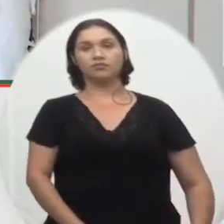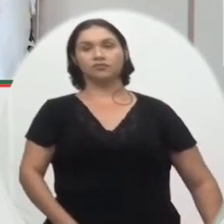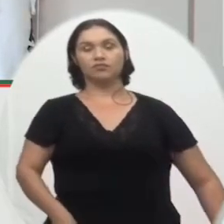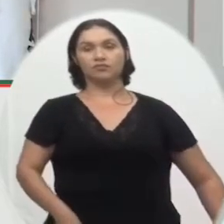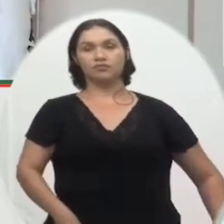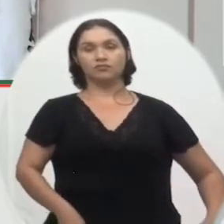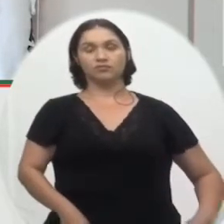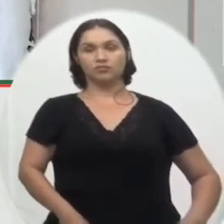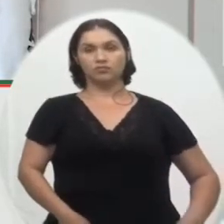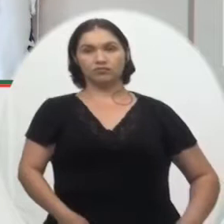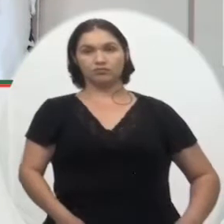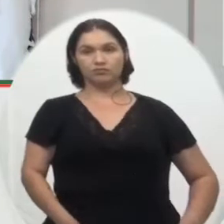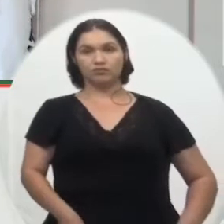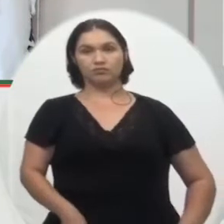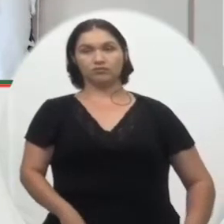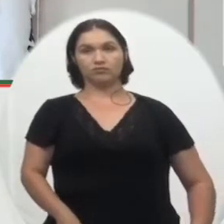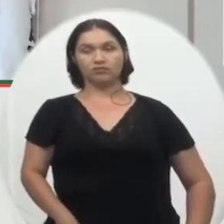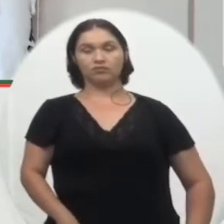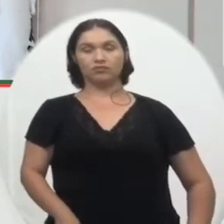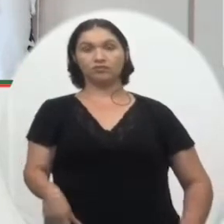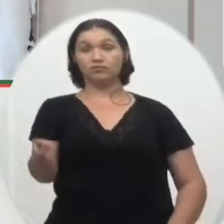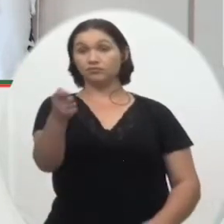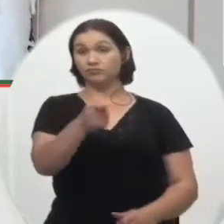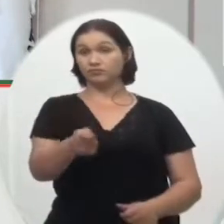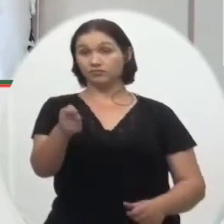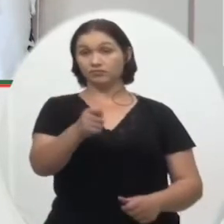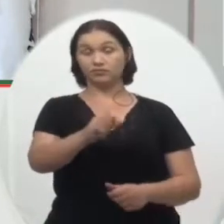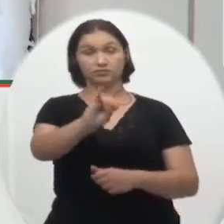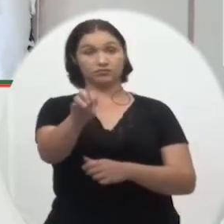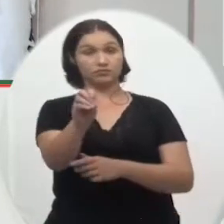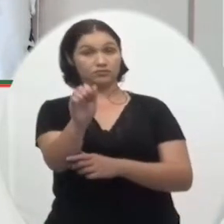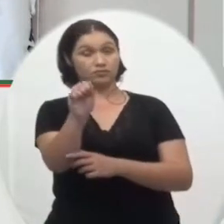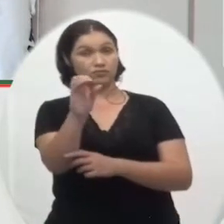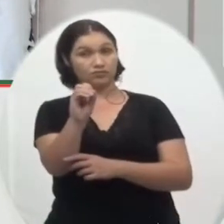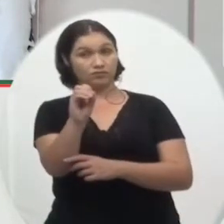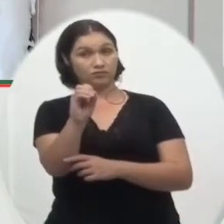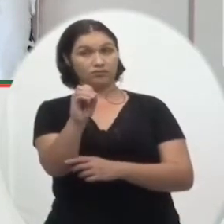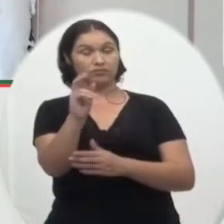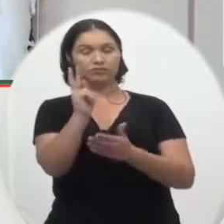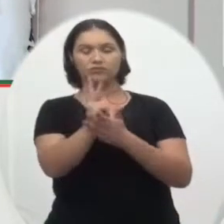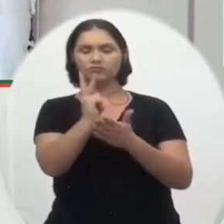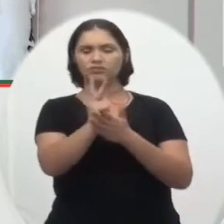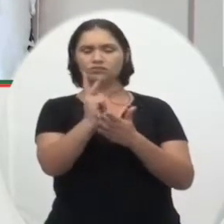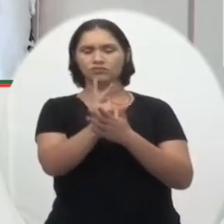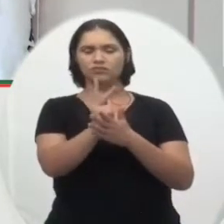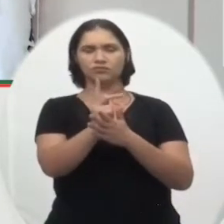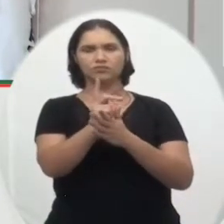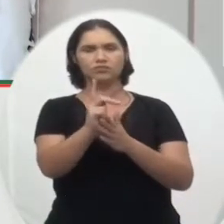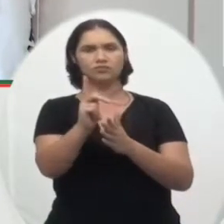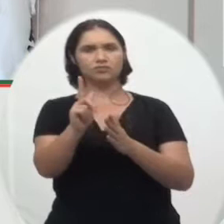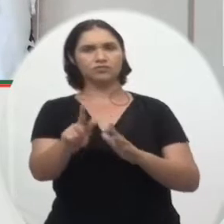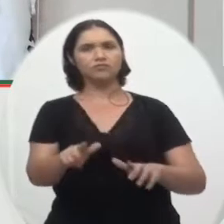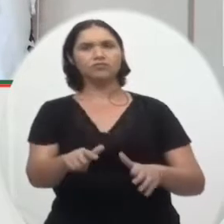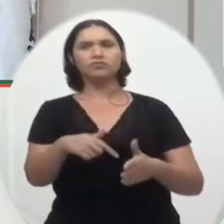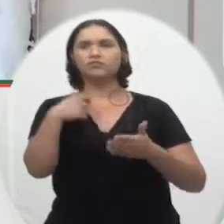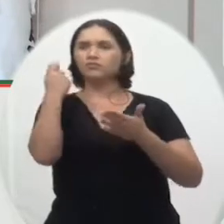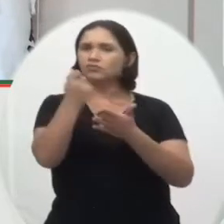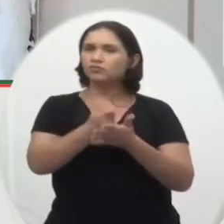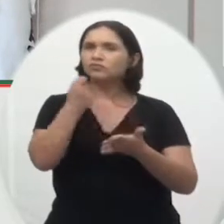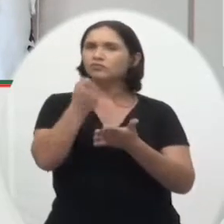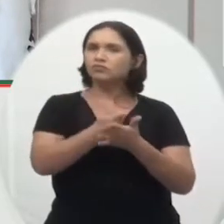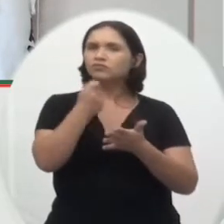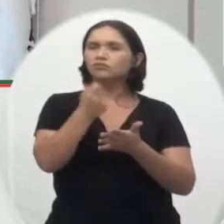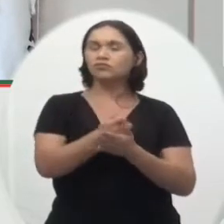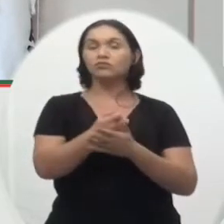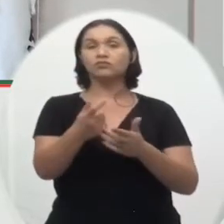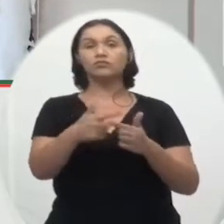juntamente com sua equipe, não tem medidas de esforço, foi muitas idas e vindas junto aos prefeitos, aos secretários, pedindo apoio para que construísse